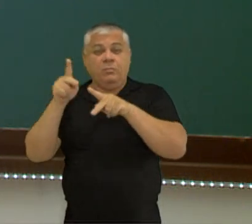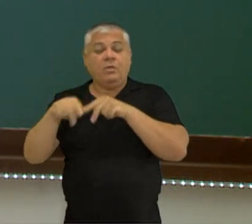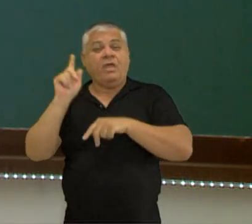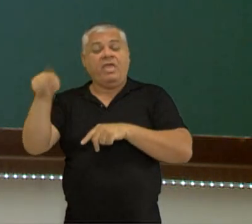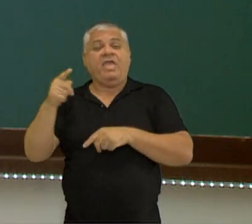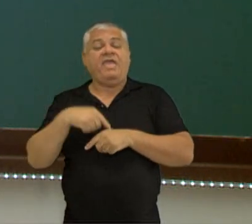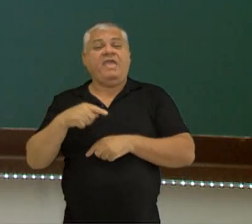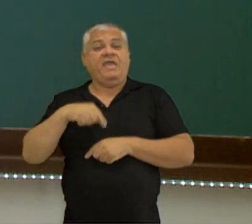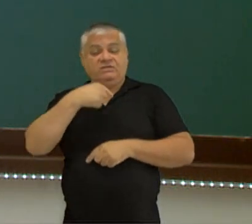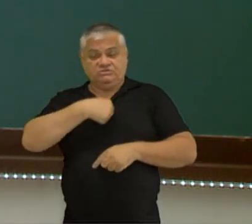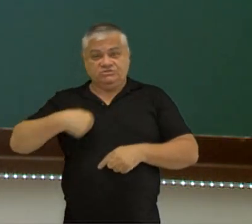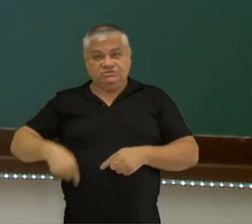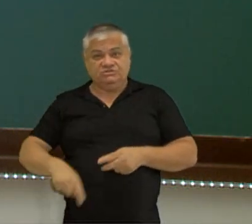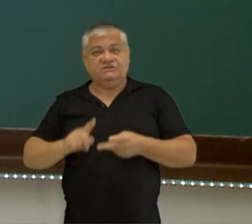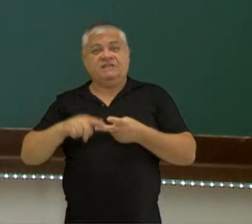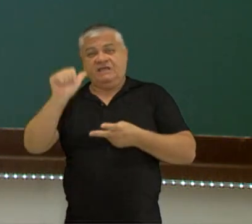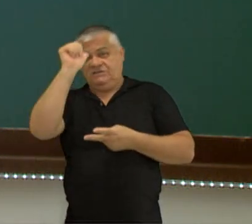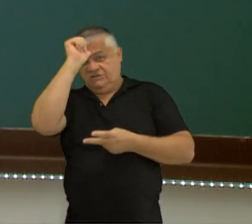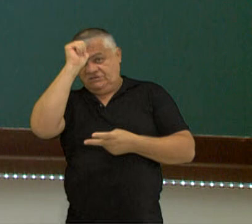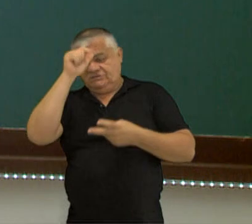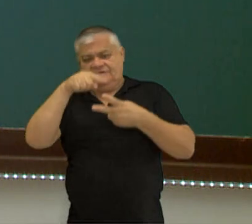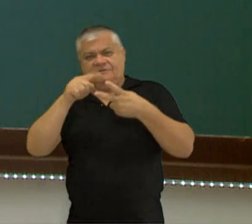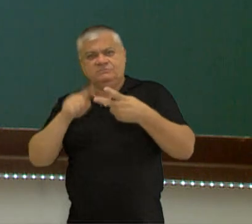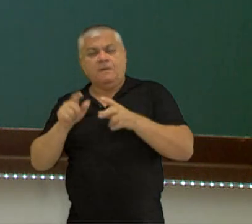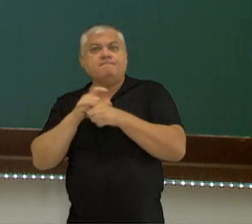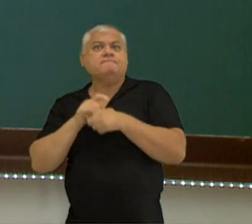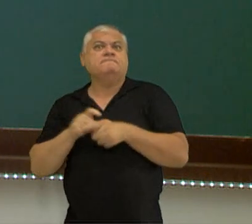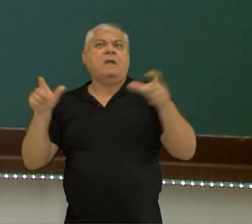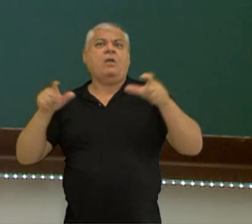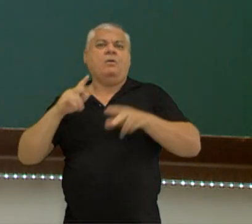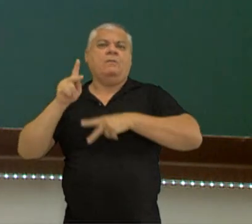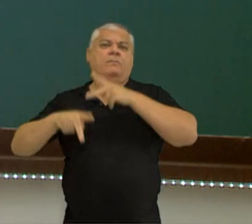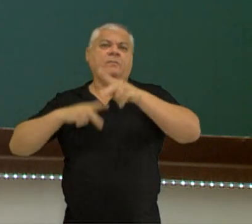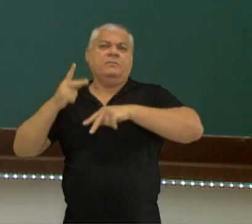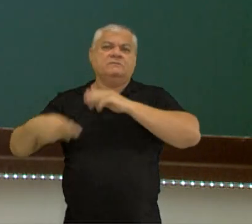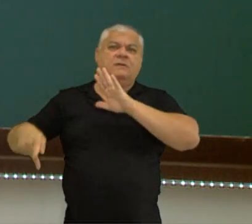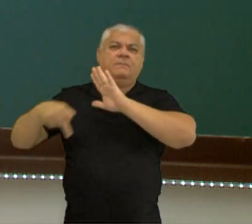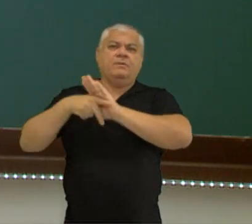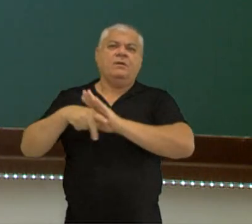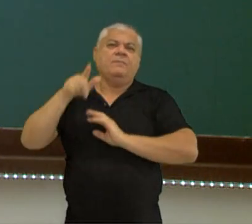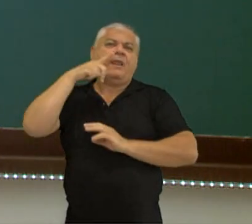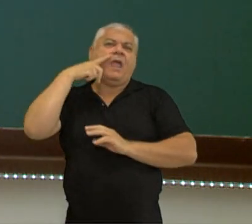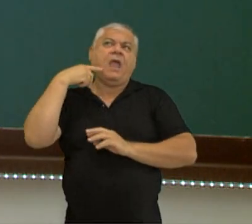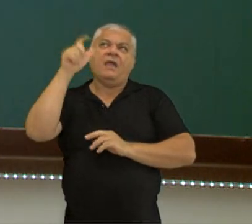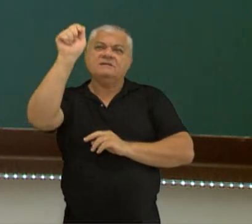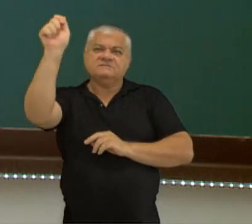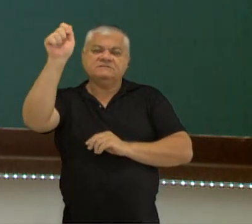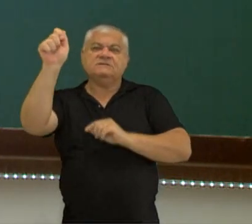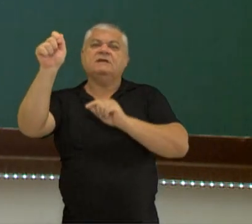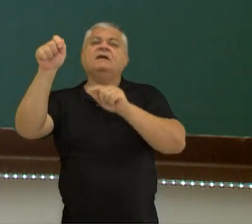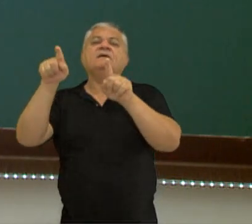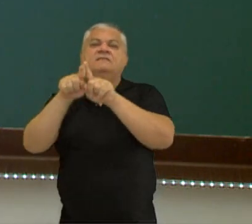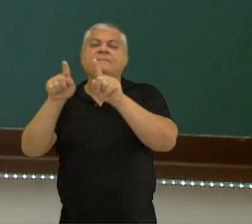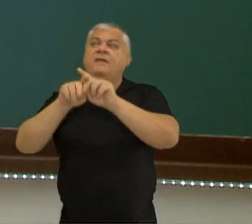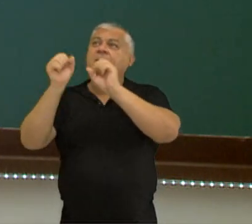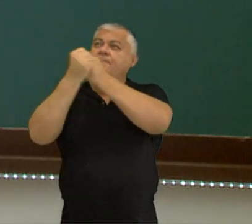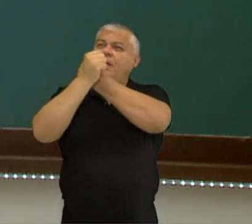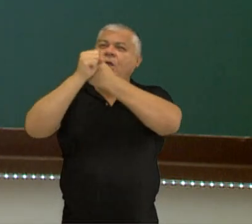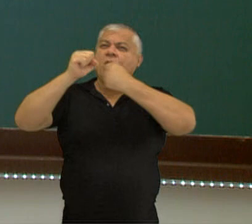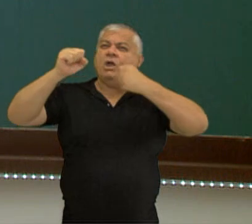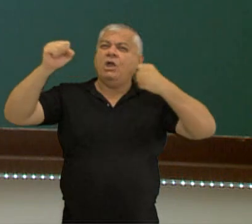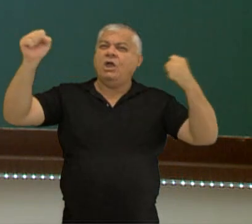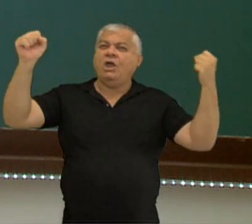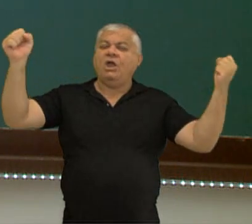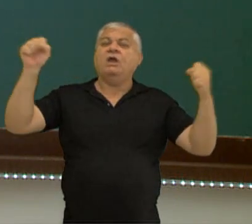são a China e a Índia, que pertencem pro continente asiático, e o maior país em extensão territorial,